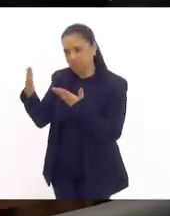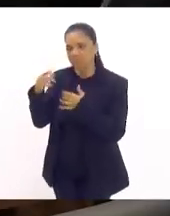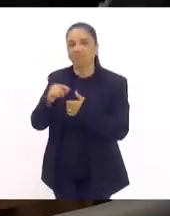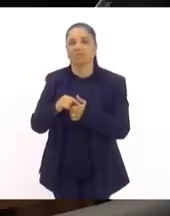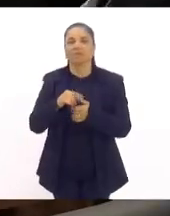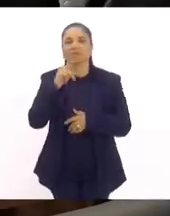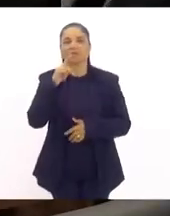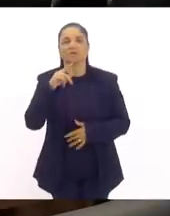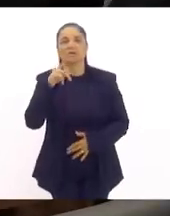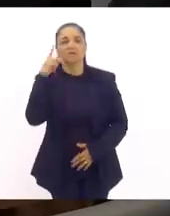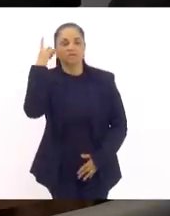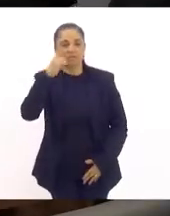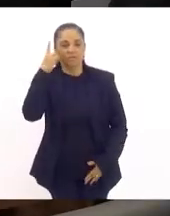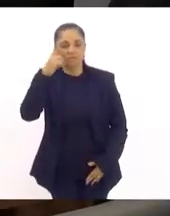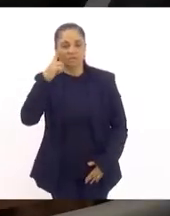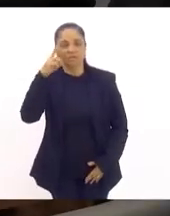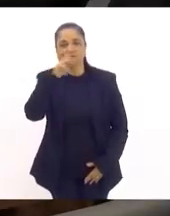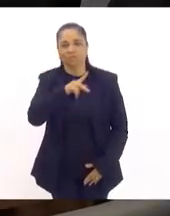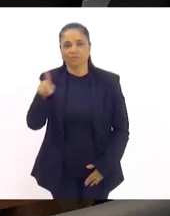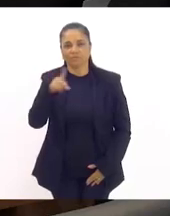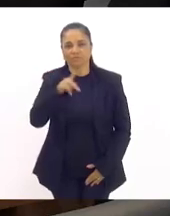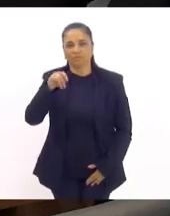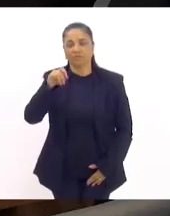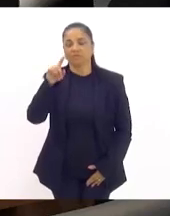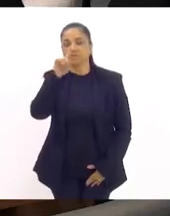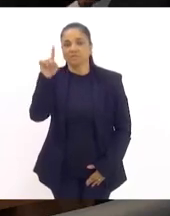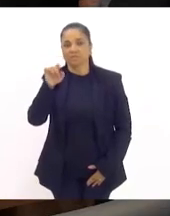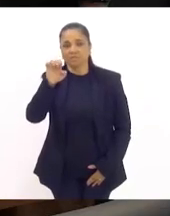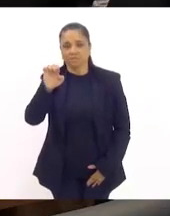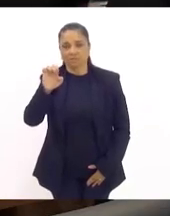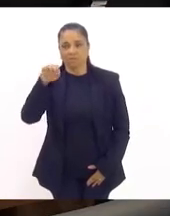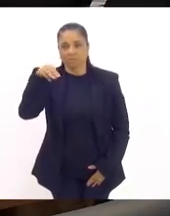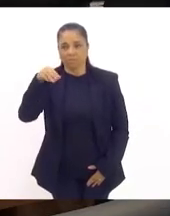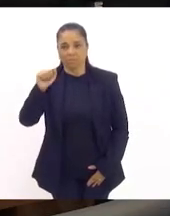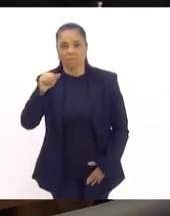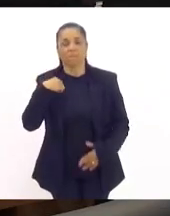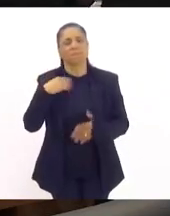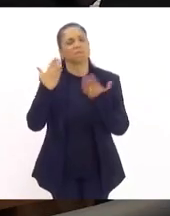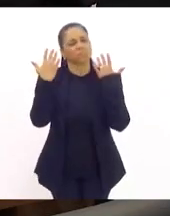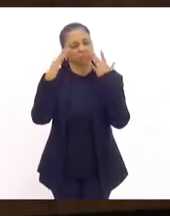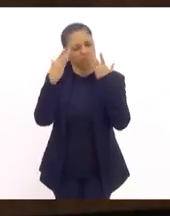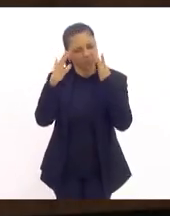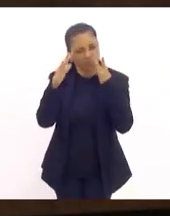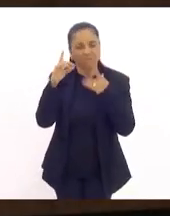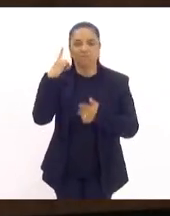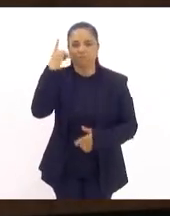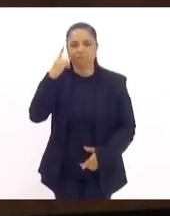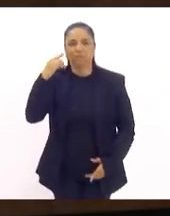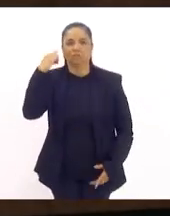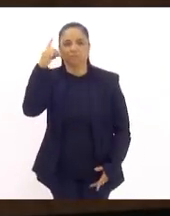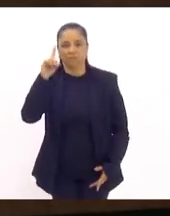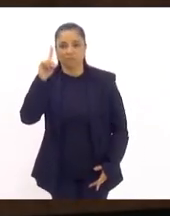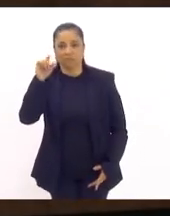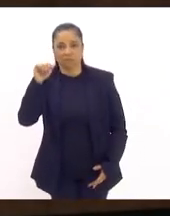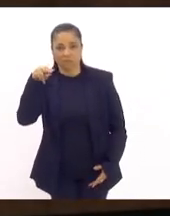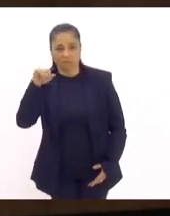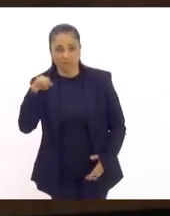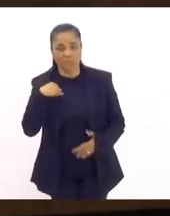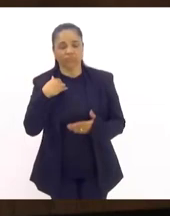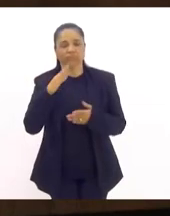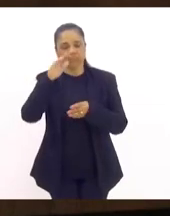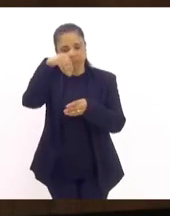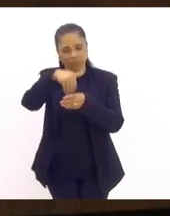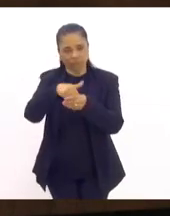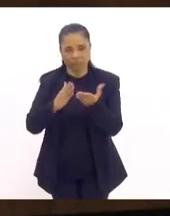Deputado professor Josemar. Primeiro, parabenizar a deputada Dani Monteiro pelo projeto de lei, parecer favorável